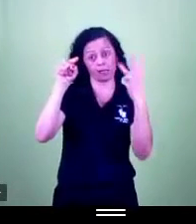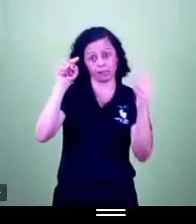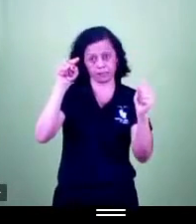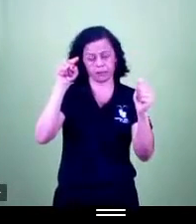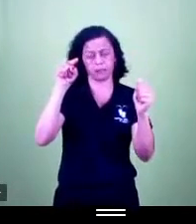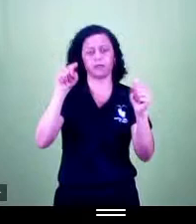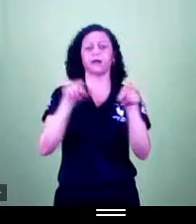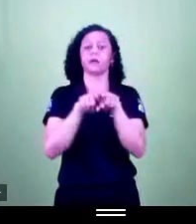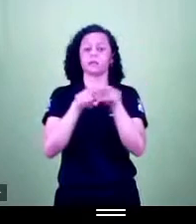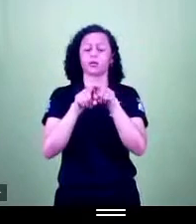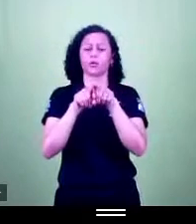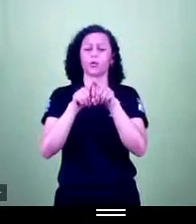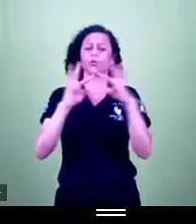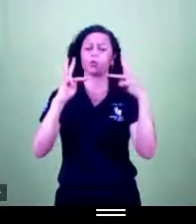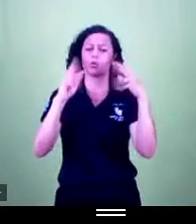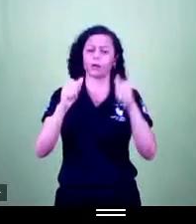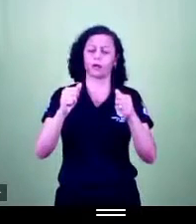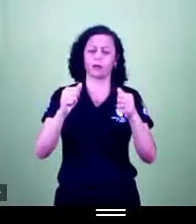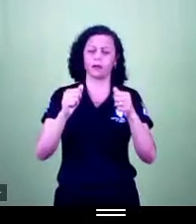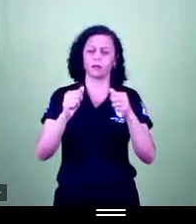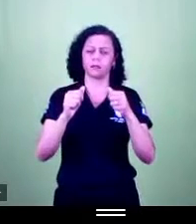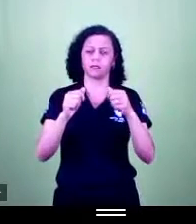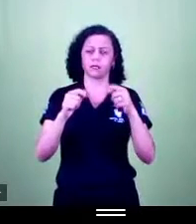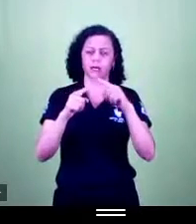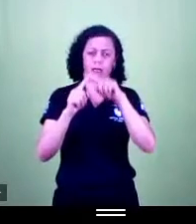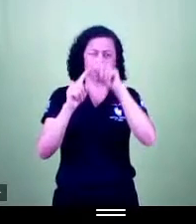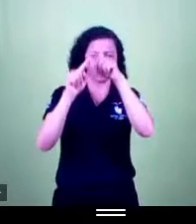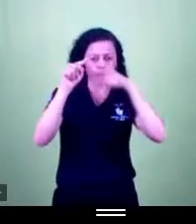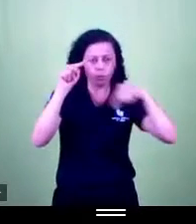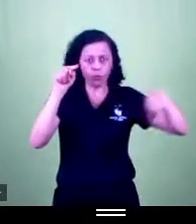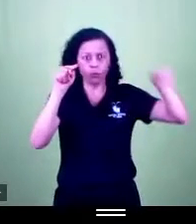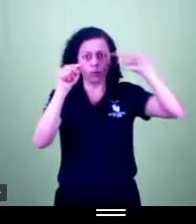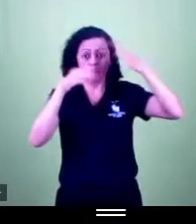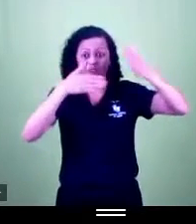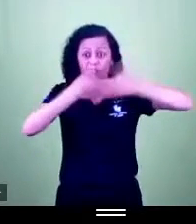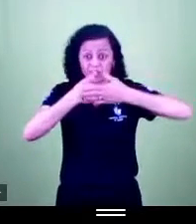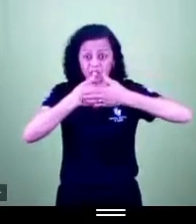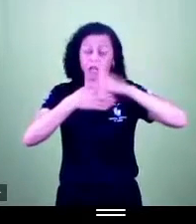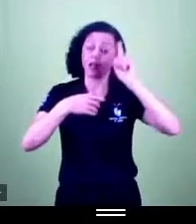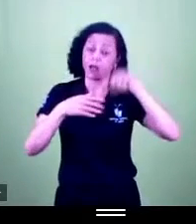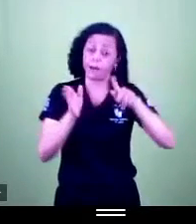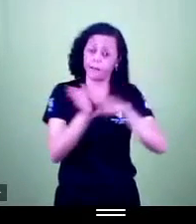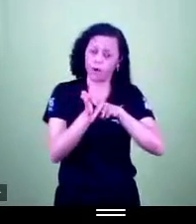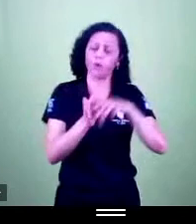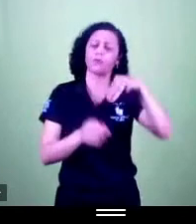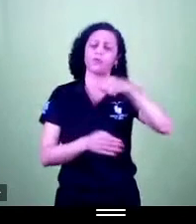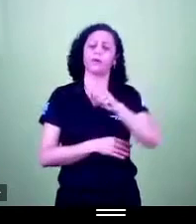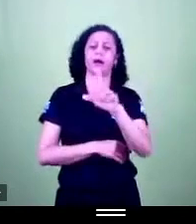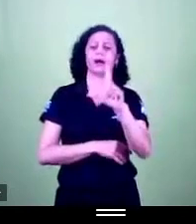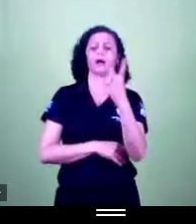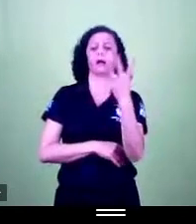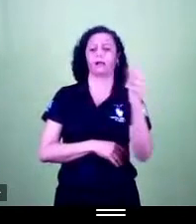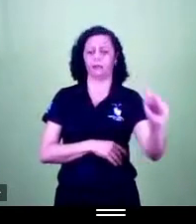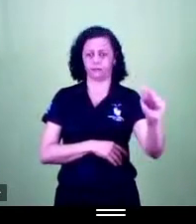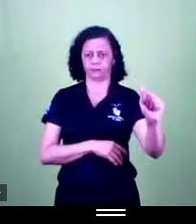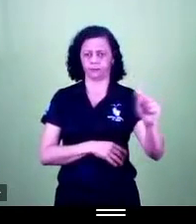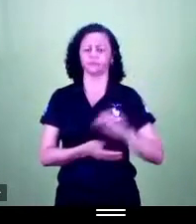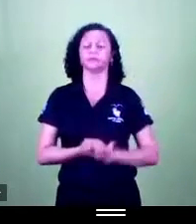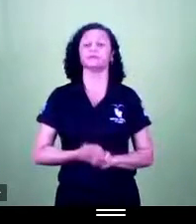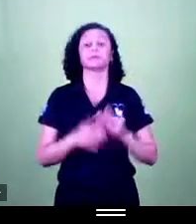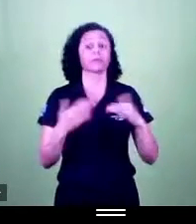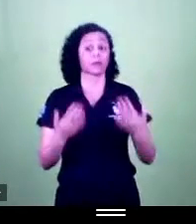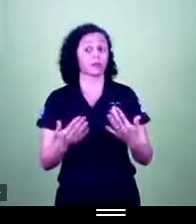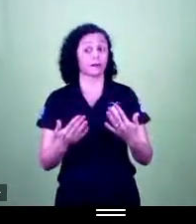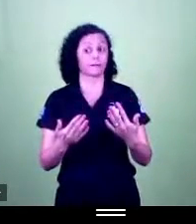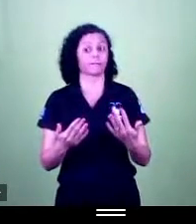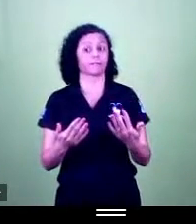o caminho fechado é uma malha. Um caminho fechado é uma malha. Né? Então, percebam que isso